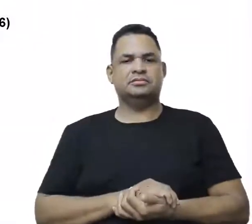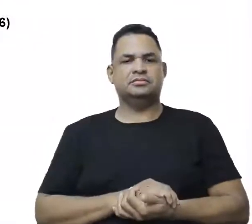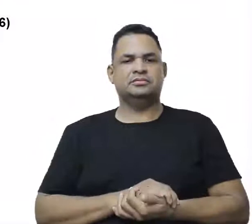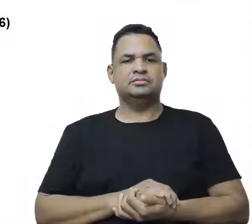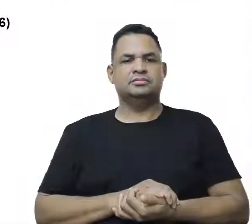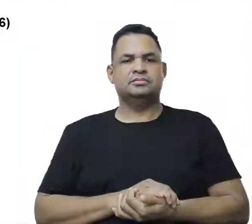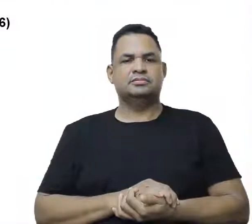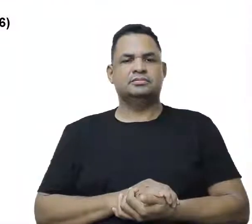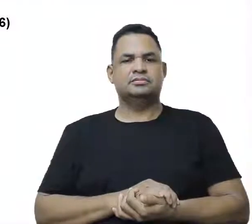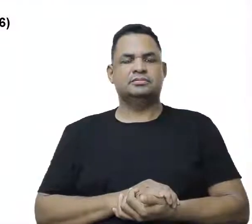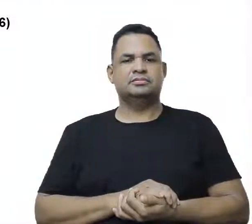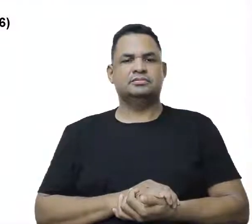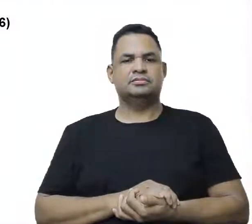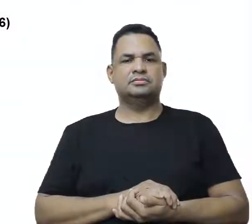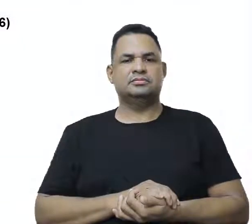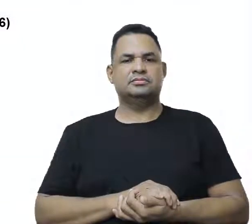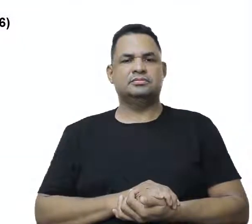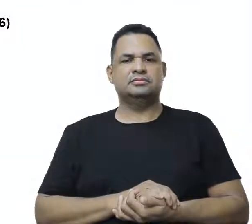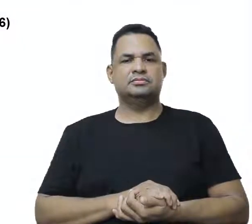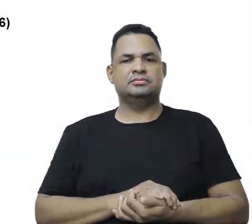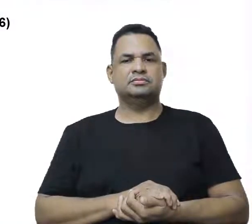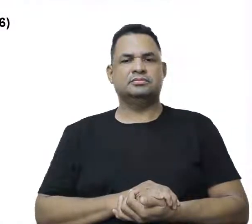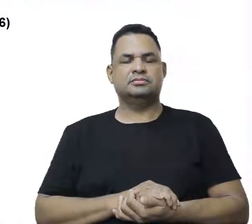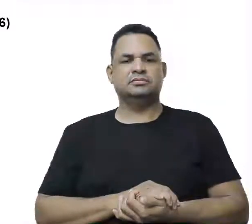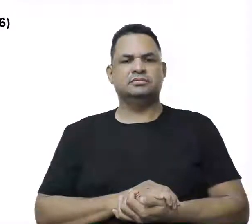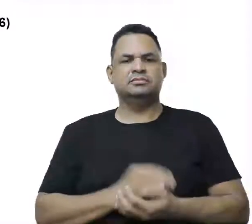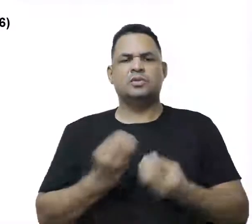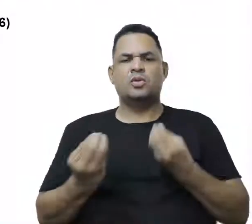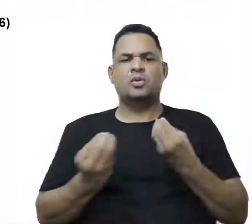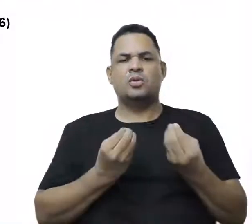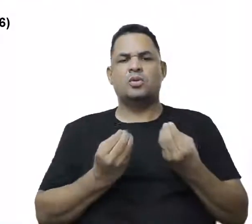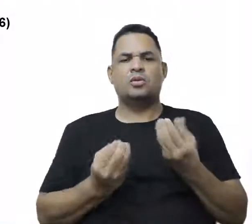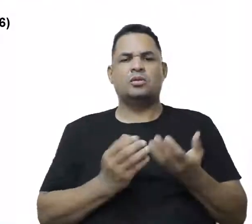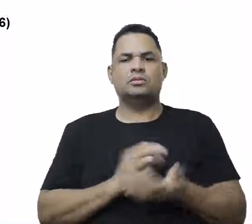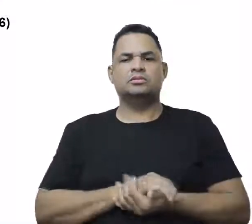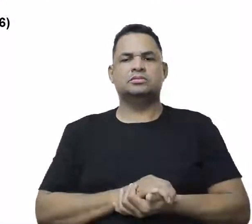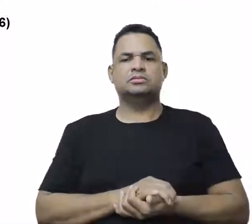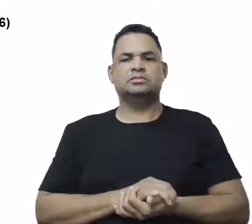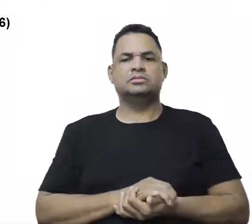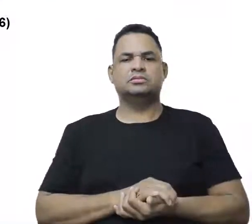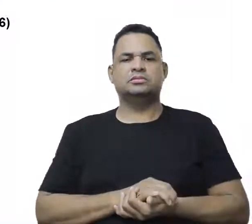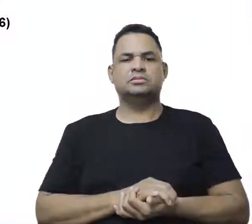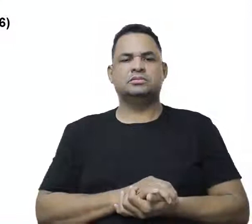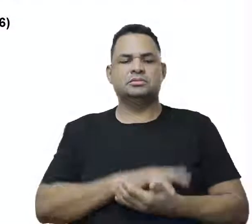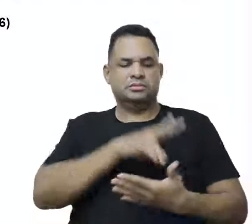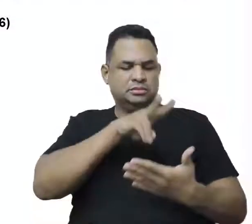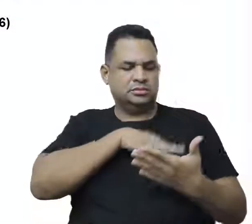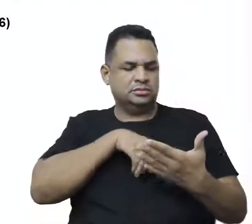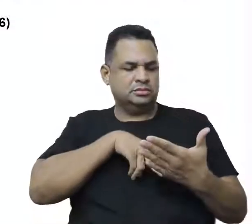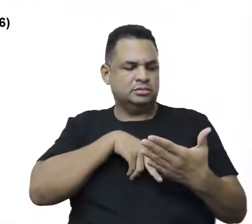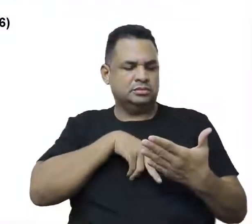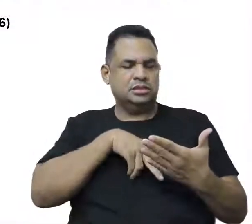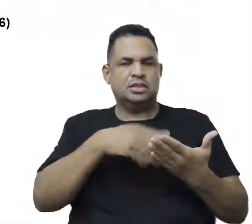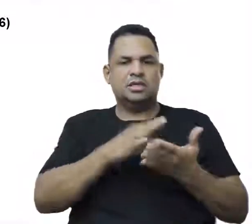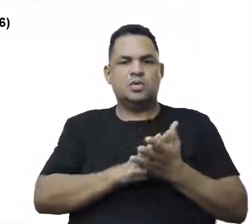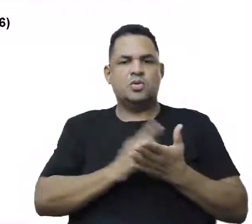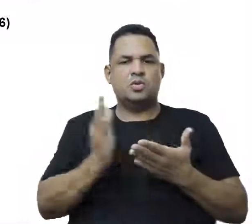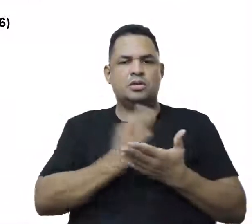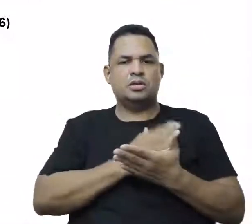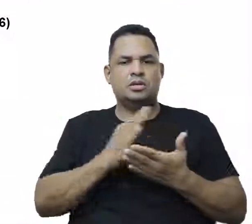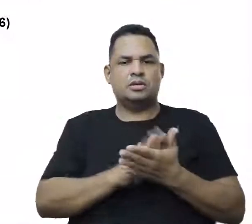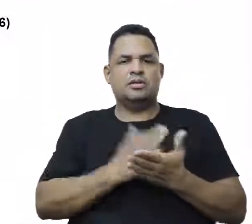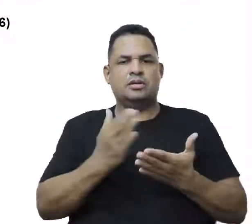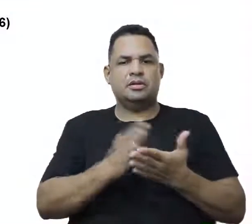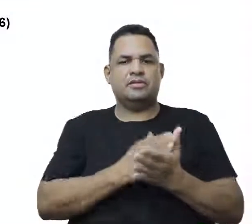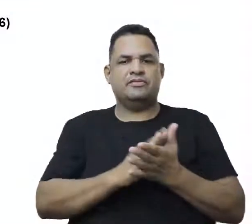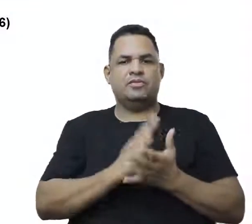Como que a gente fala, né? Como que o nosso corpo fala? Prof, a senhora já leu o livro O Corpo Fala? Já. Já,